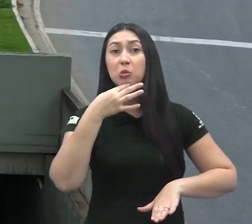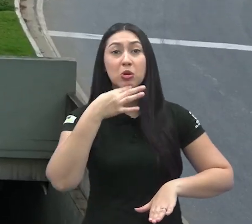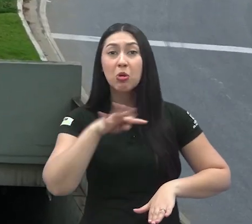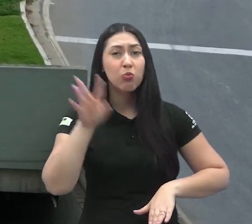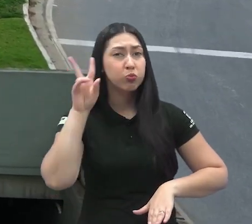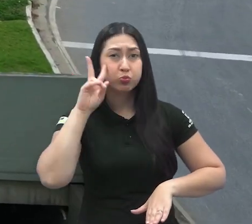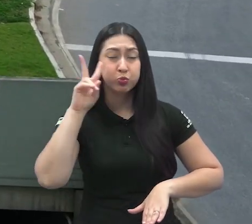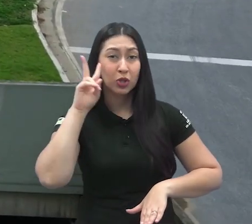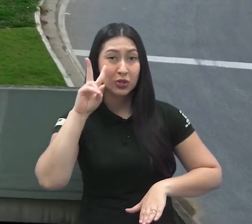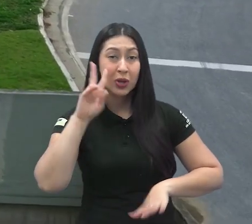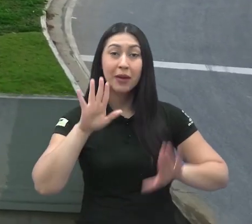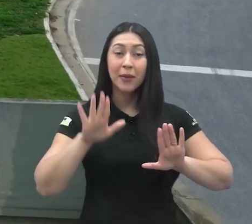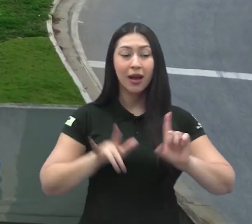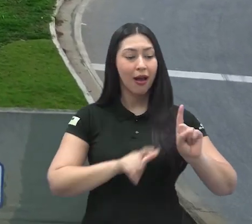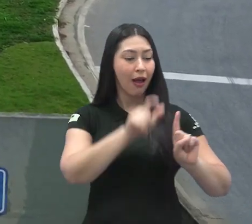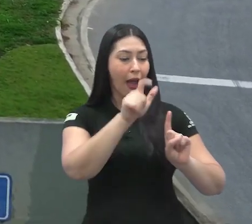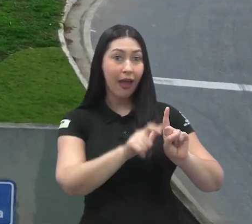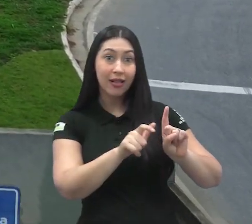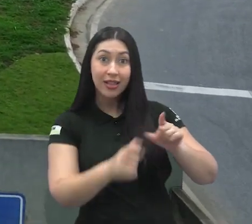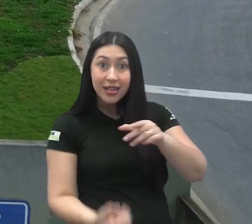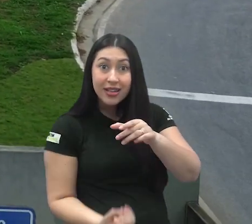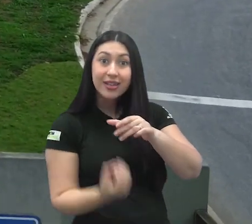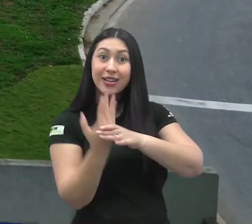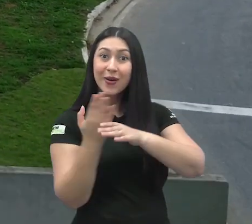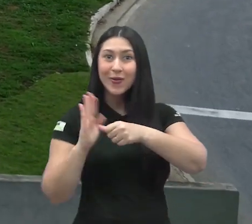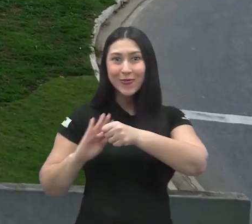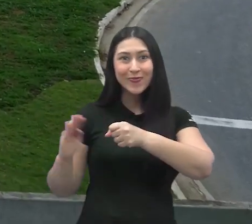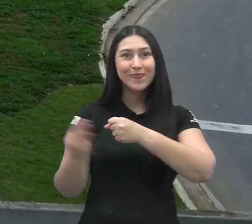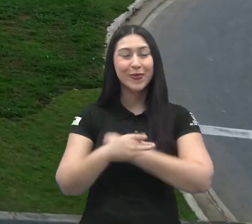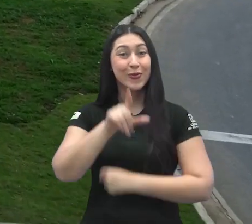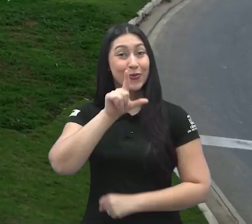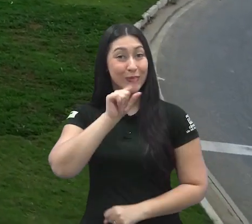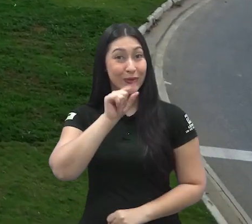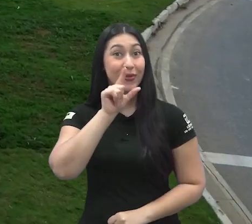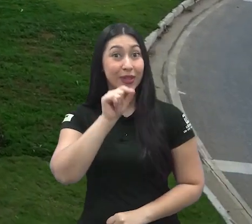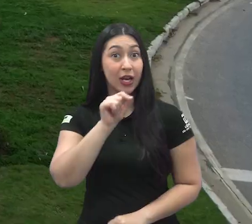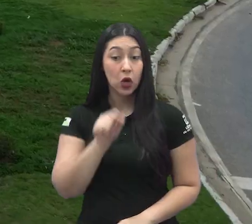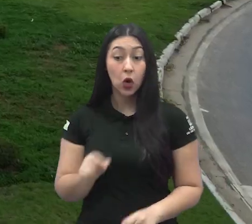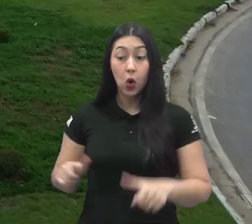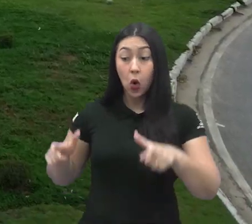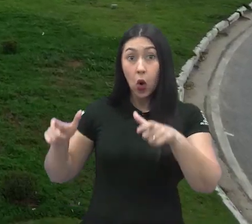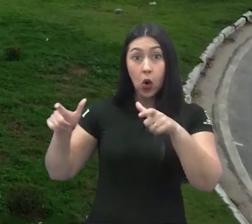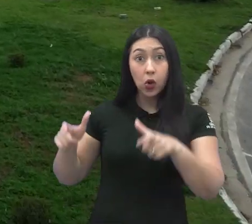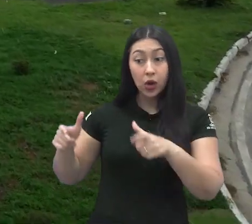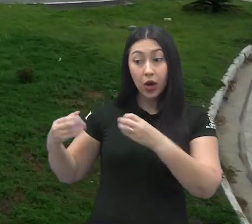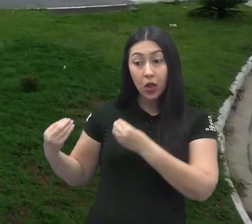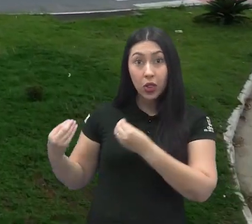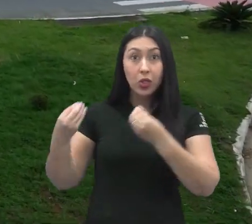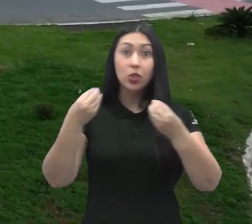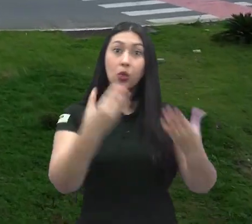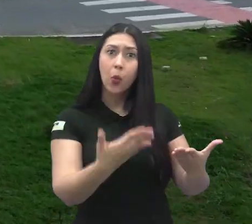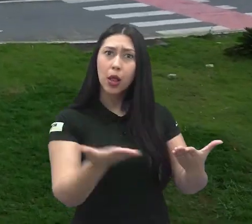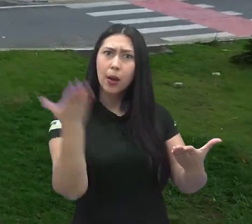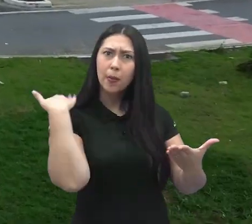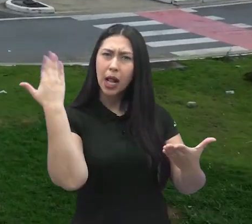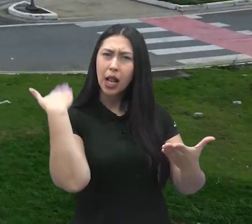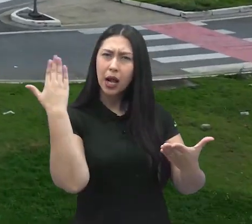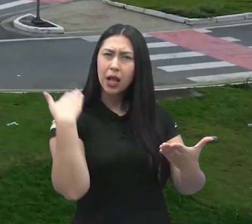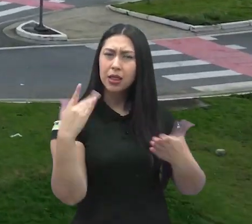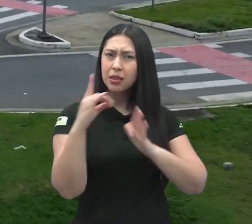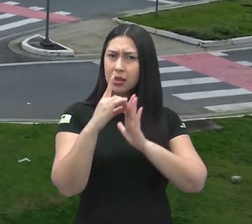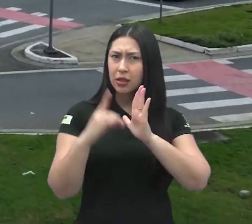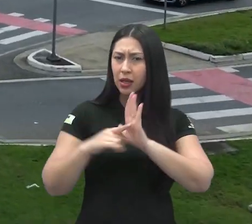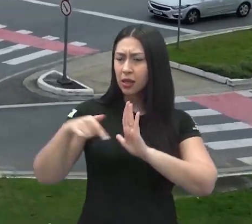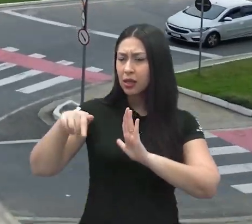José Carlos Pereira da Silva foi o fundador do Parque Novo Horizonte. Um terreno doado por seu Zé Carlos na década